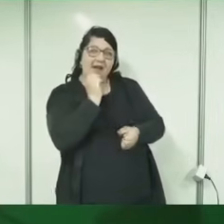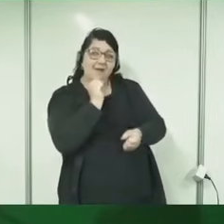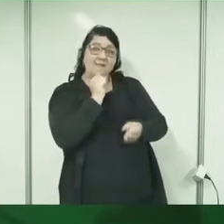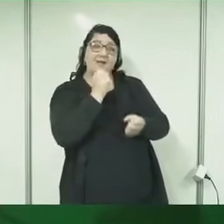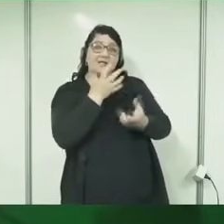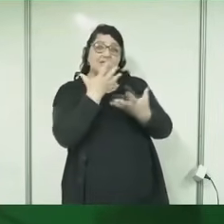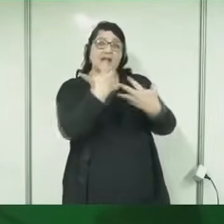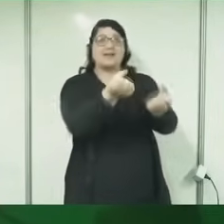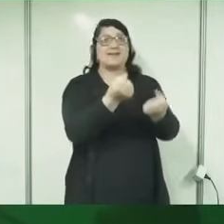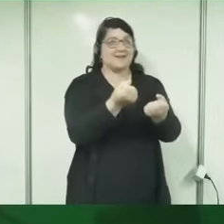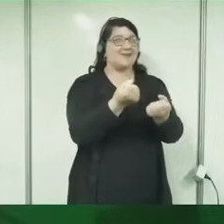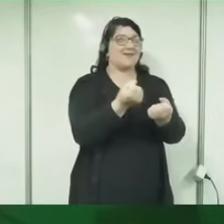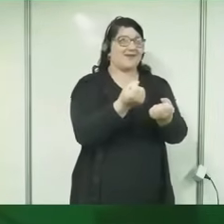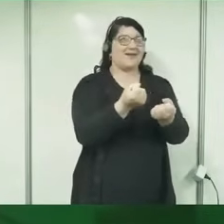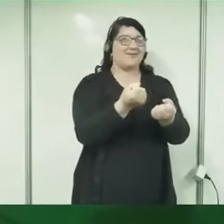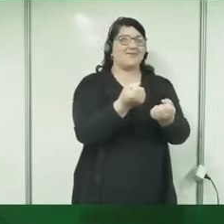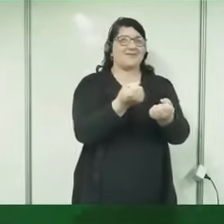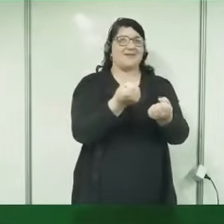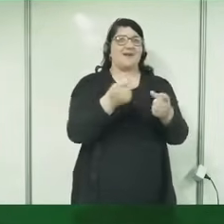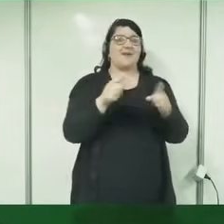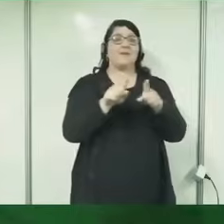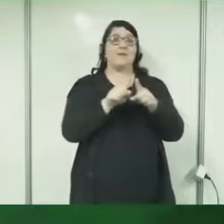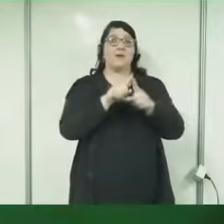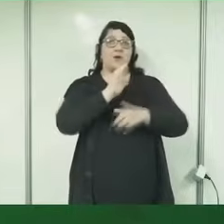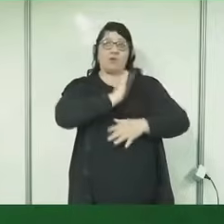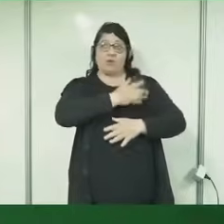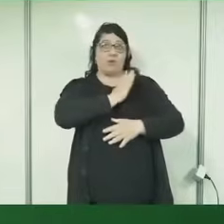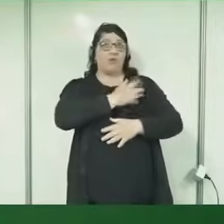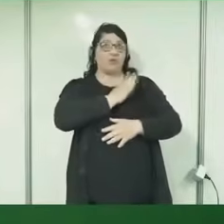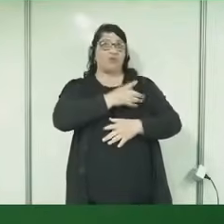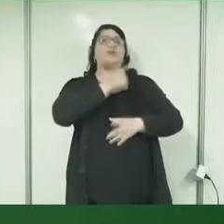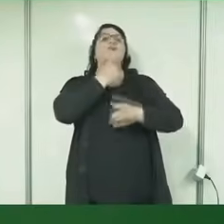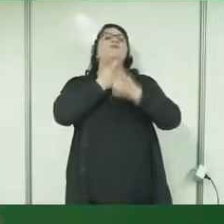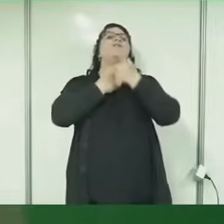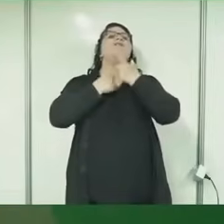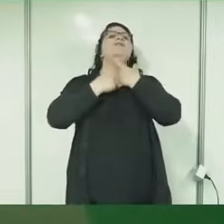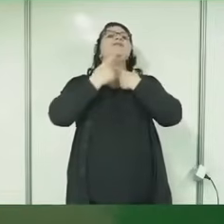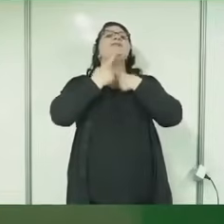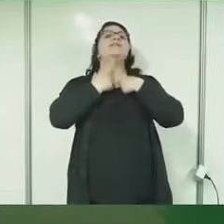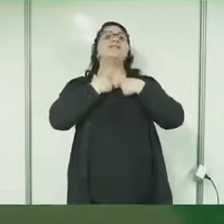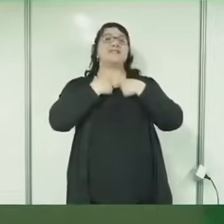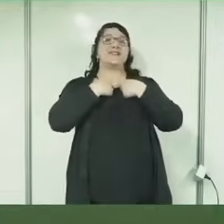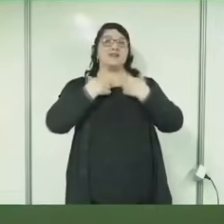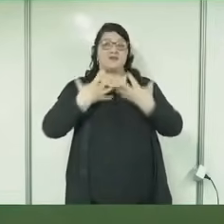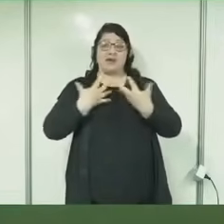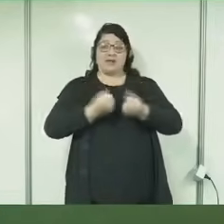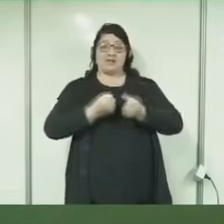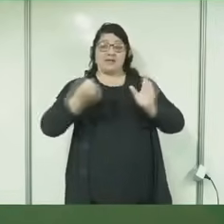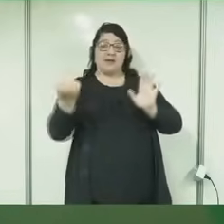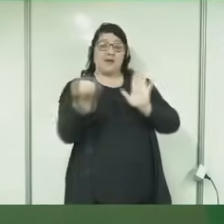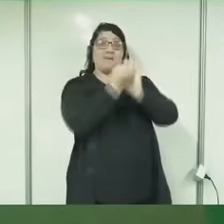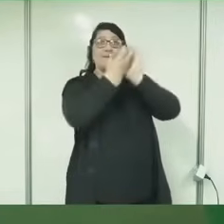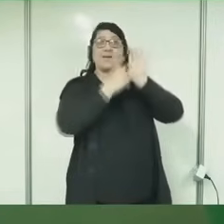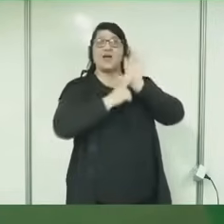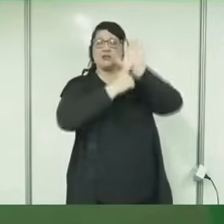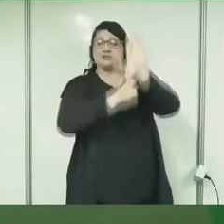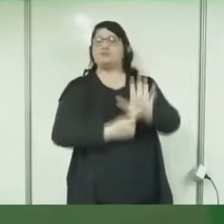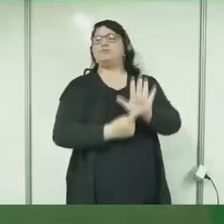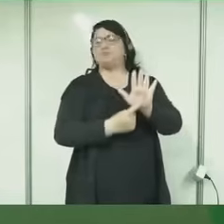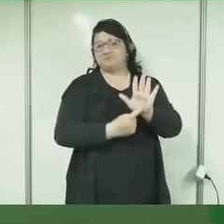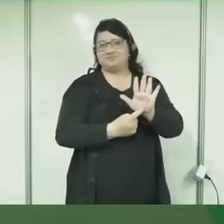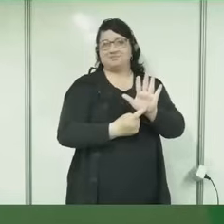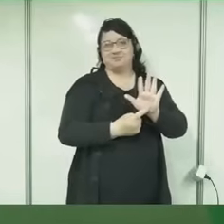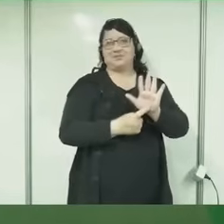de deixar a sua marca. Por isso que ninguém te impeça de fazer isso. Continue sonhando, continue